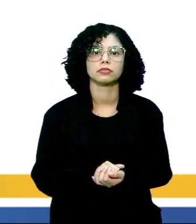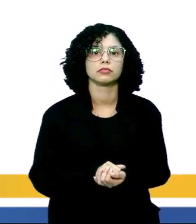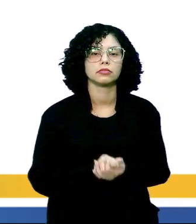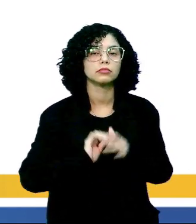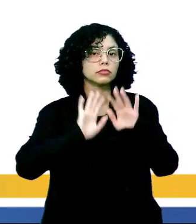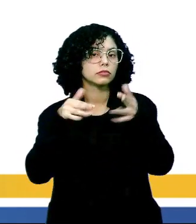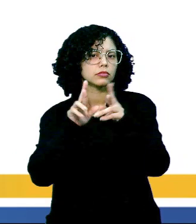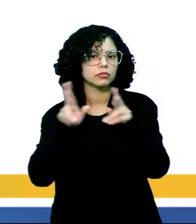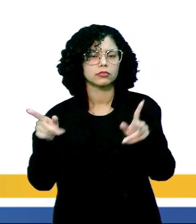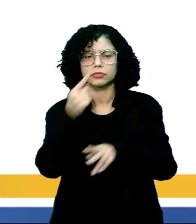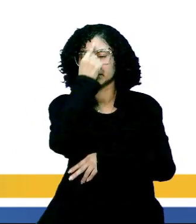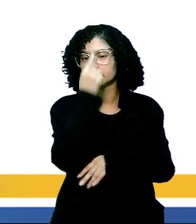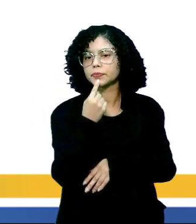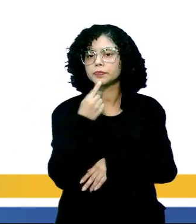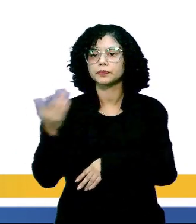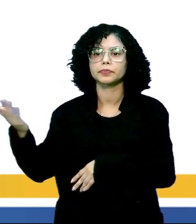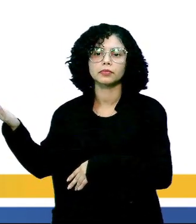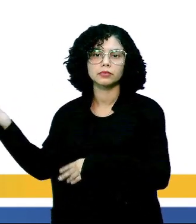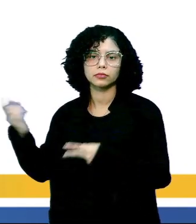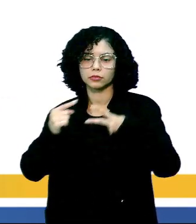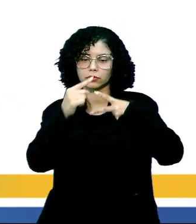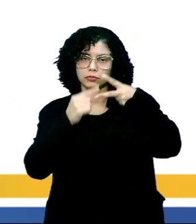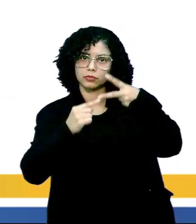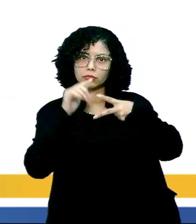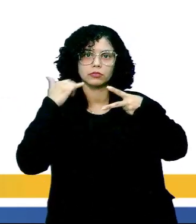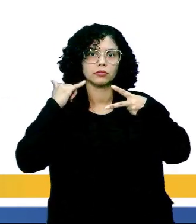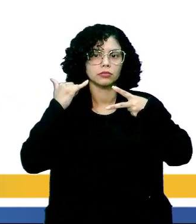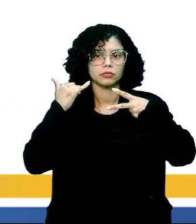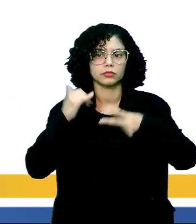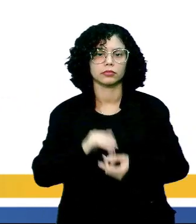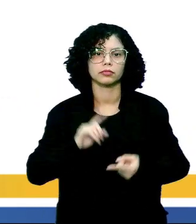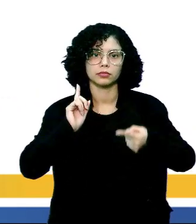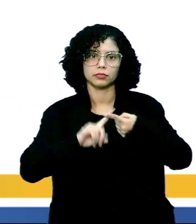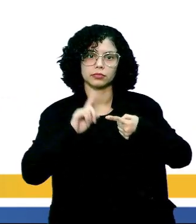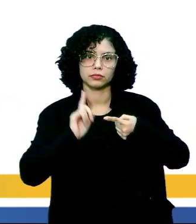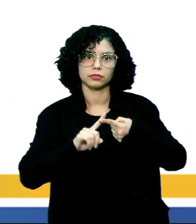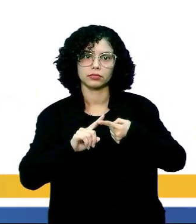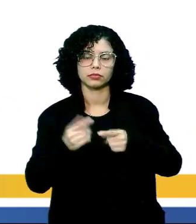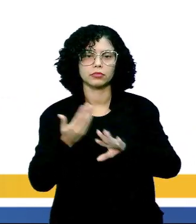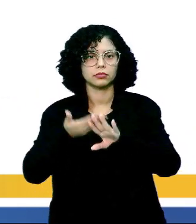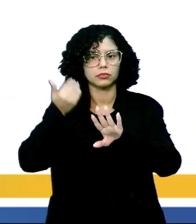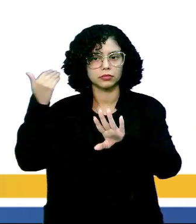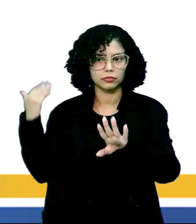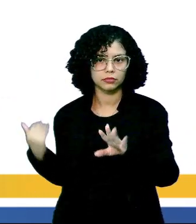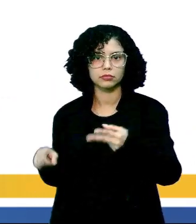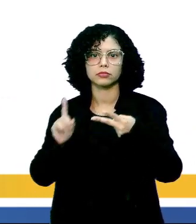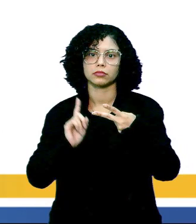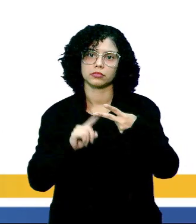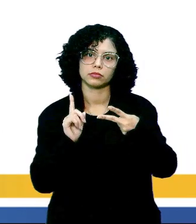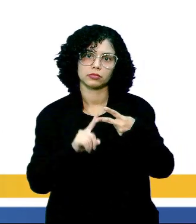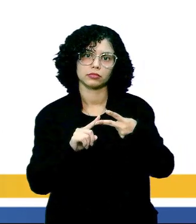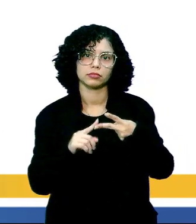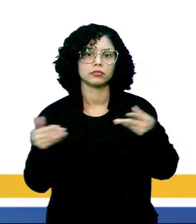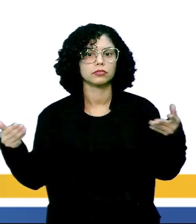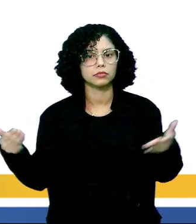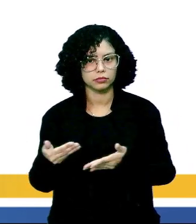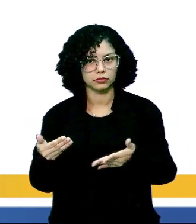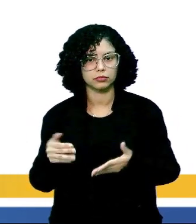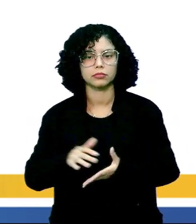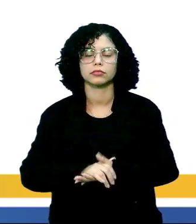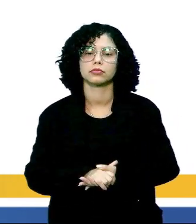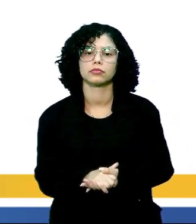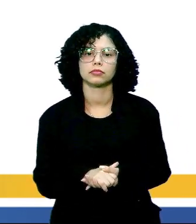difference? Vocês veem aí na tela dois tipos de telefone. Um que é um pouquinho mais antigo e o outro um pouco